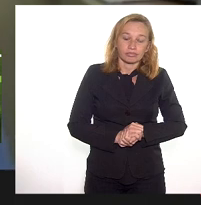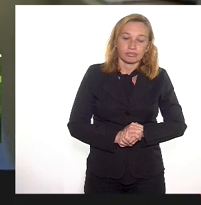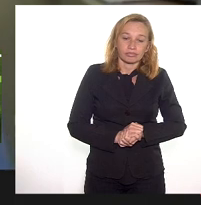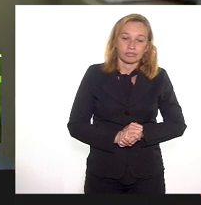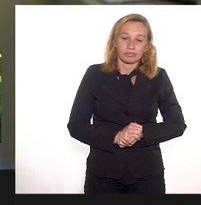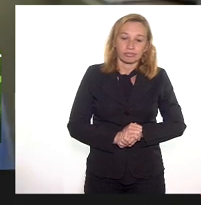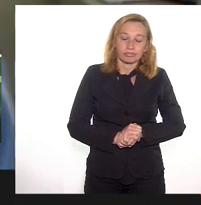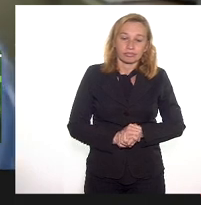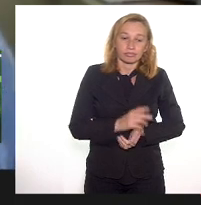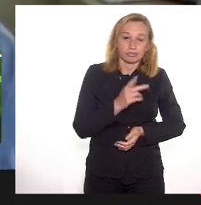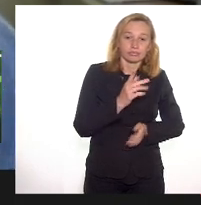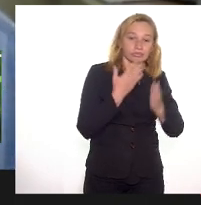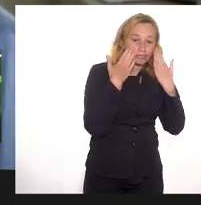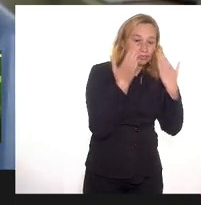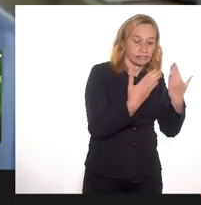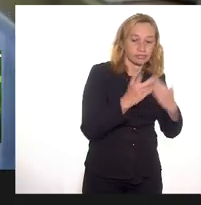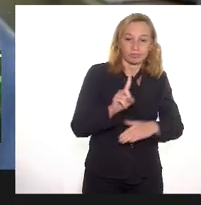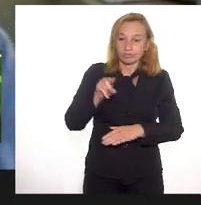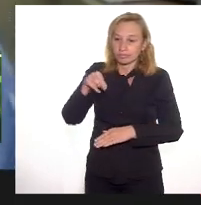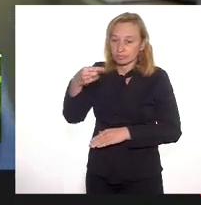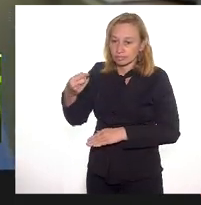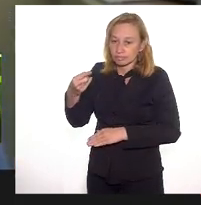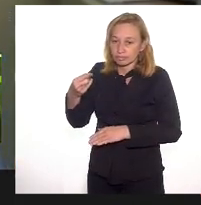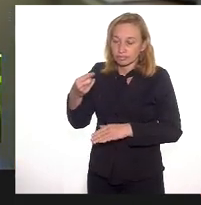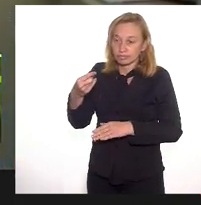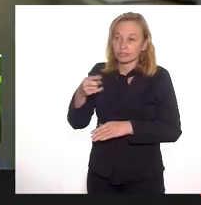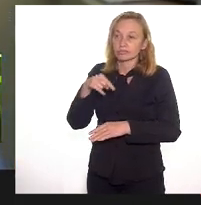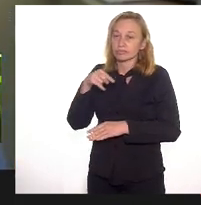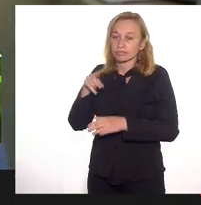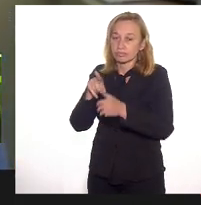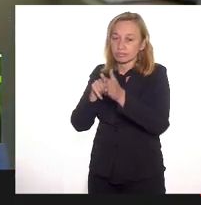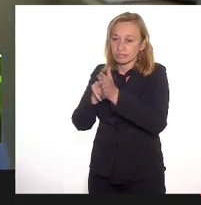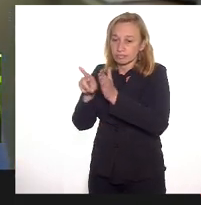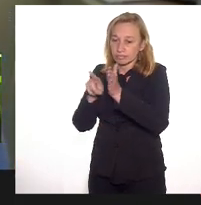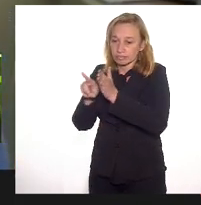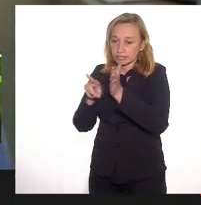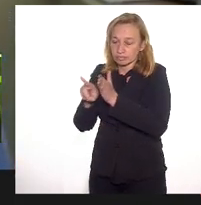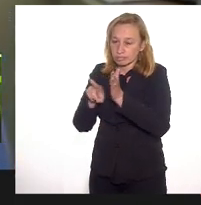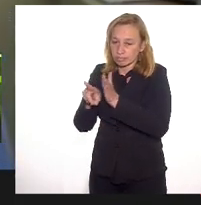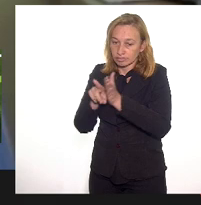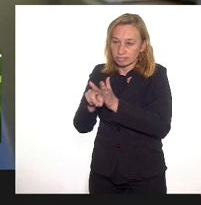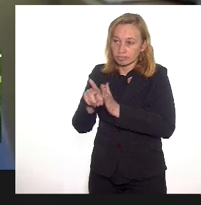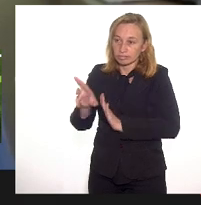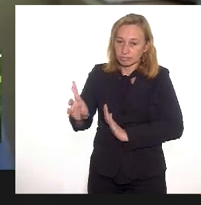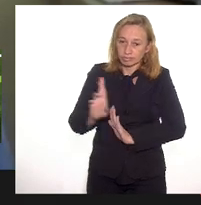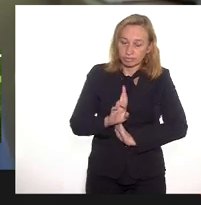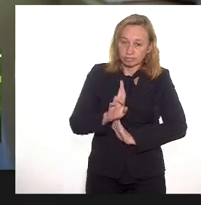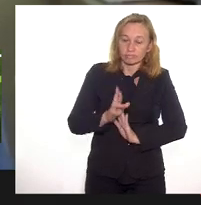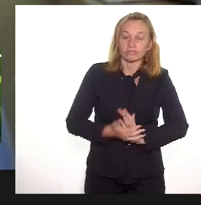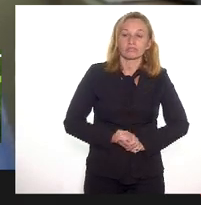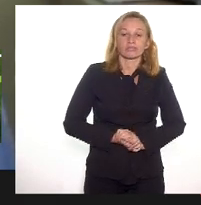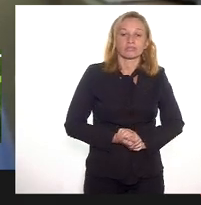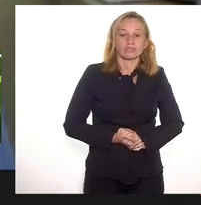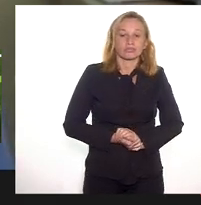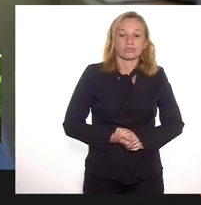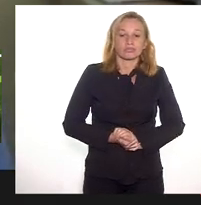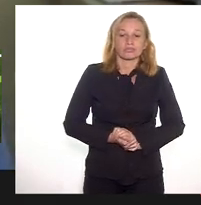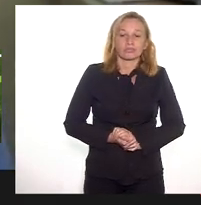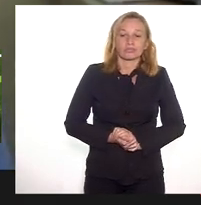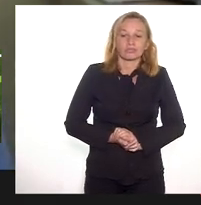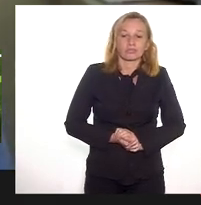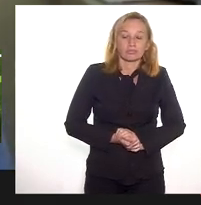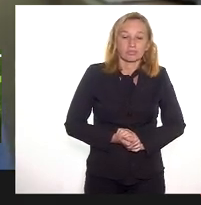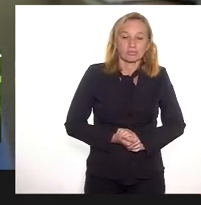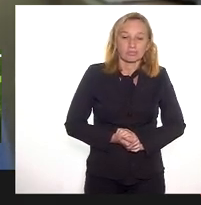e outra parte de sorte tirar as dúvidas e apontar essas contradições. Assim posto, com a